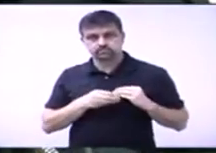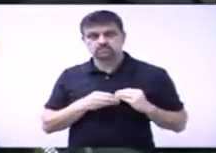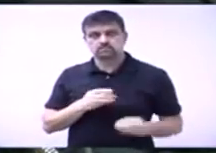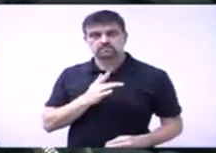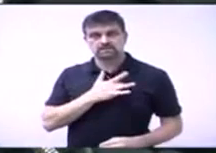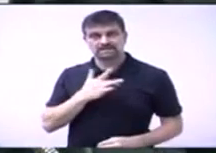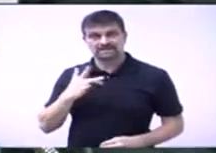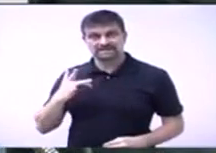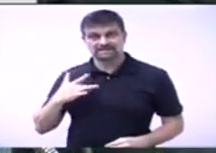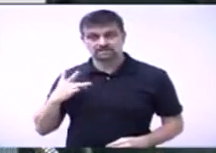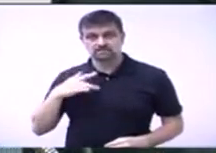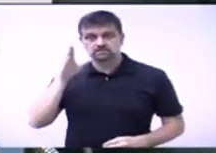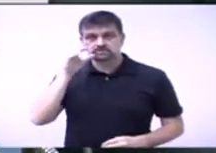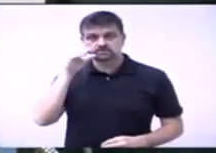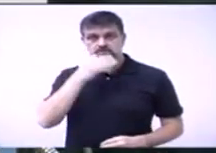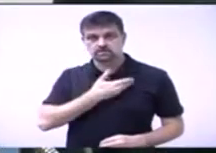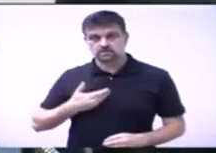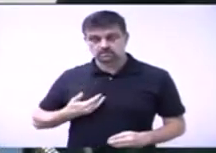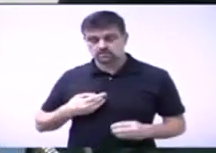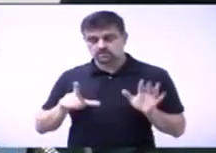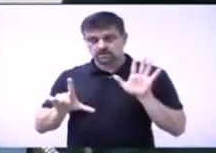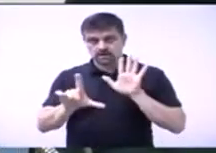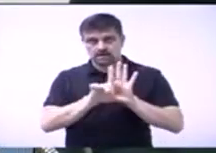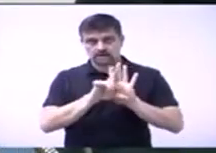públicos municipais, conforme a Lei